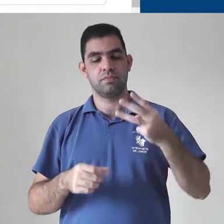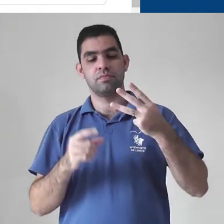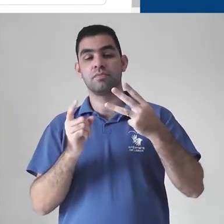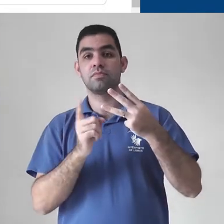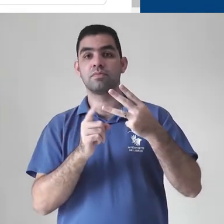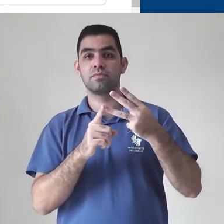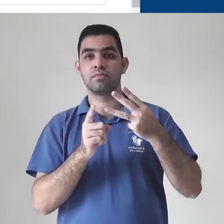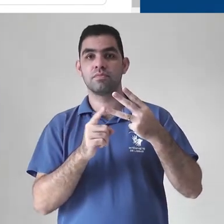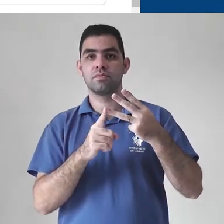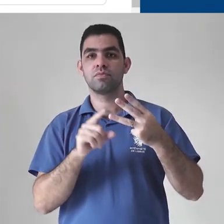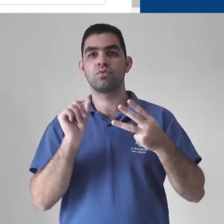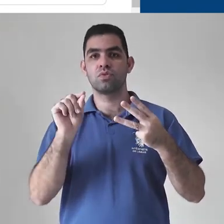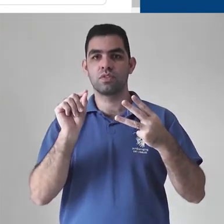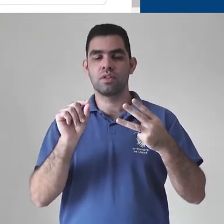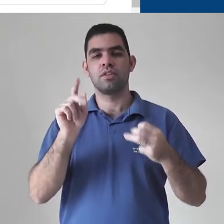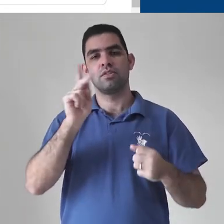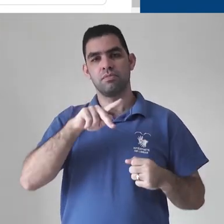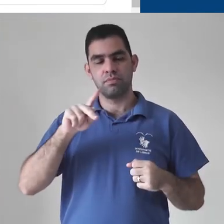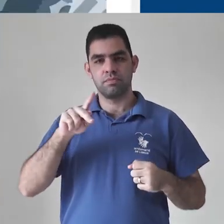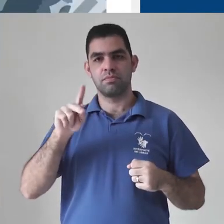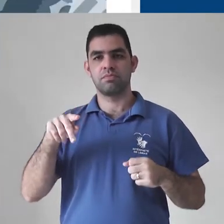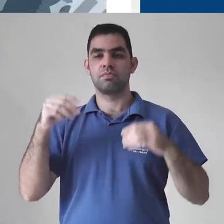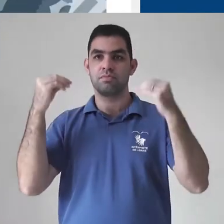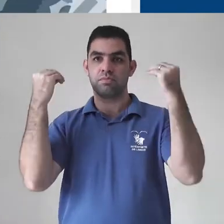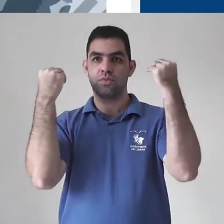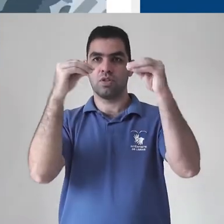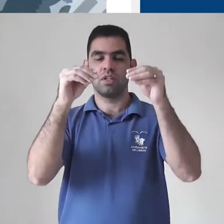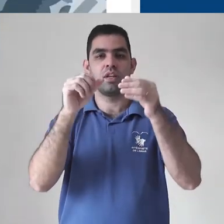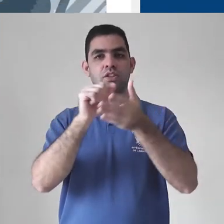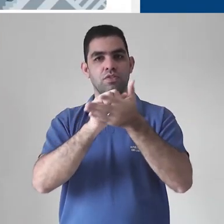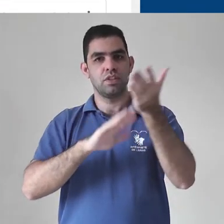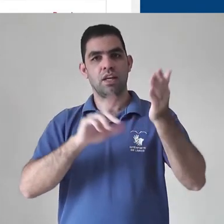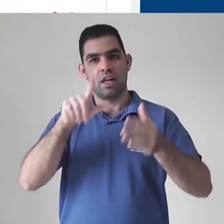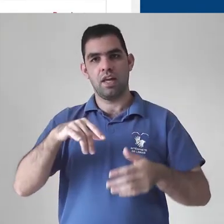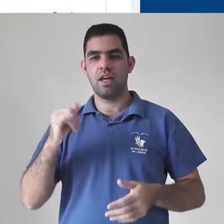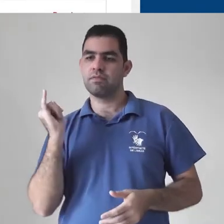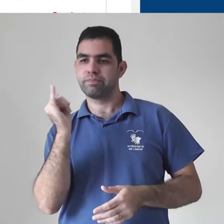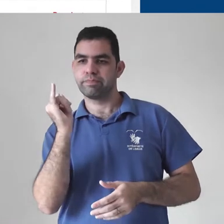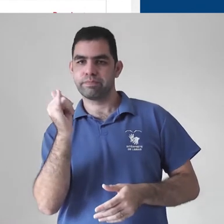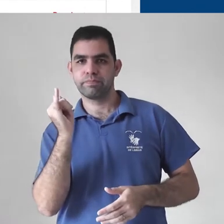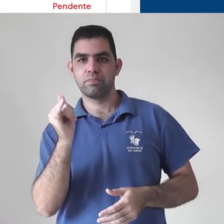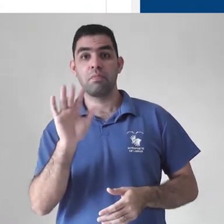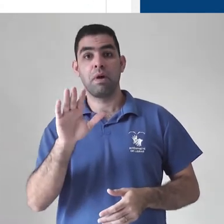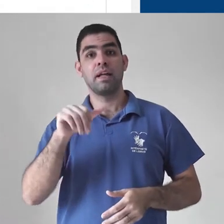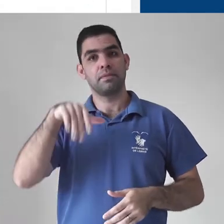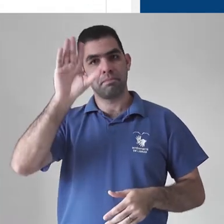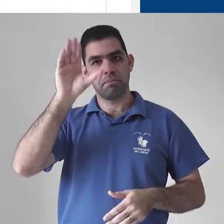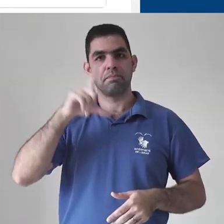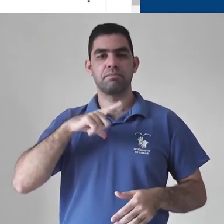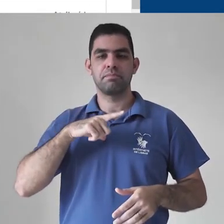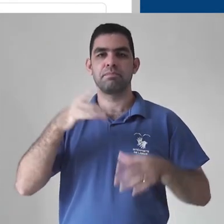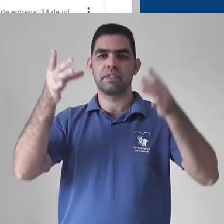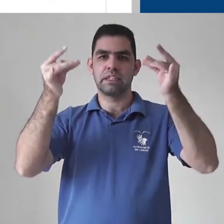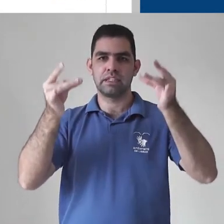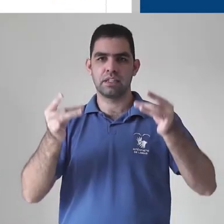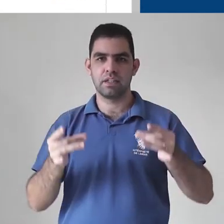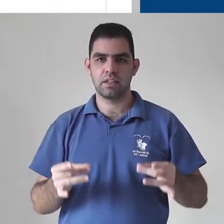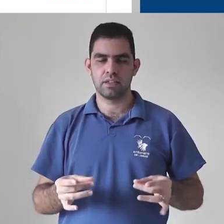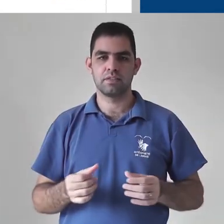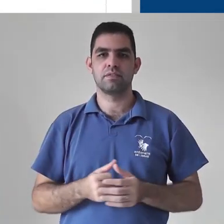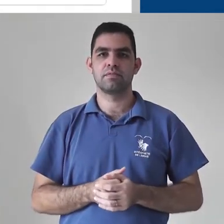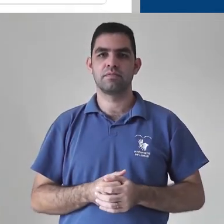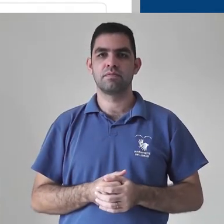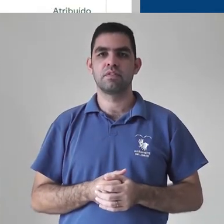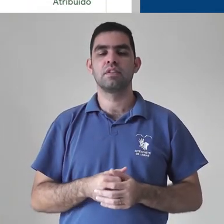segundo modo de visualização as atividades aparecem também como uma notificação no entanto possuem mais informações